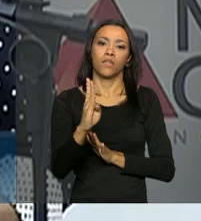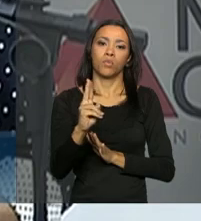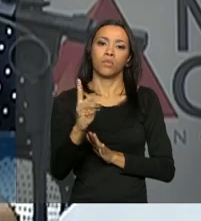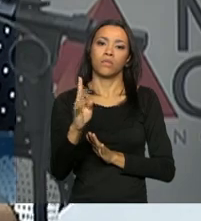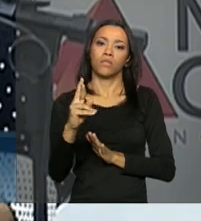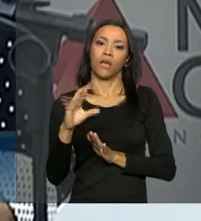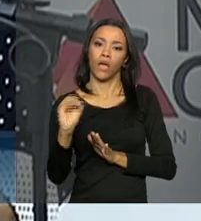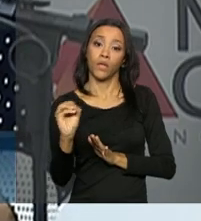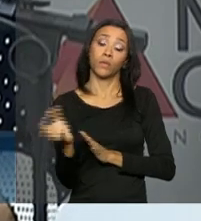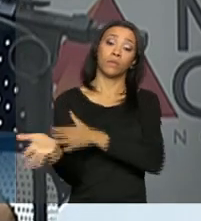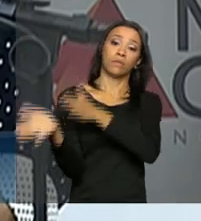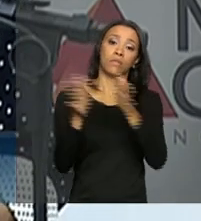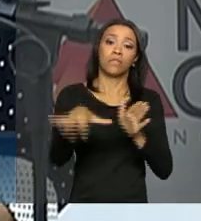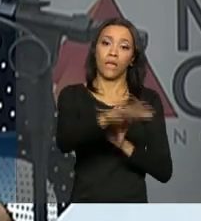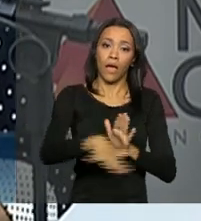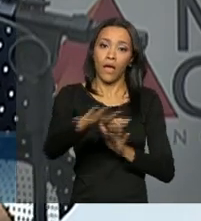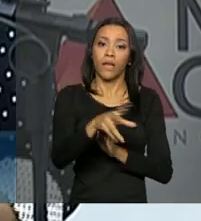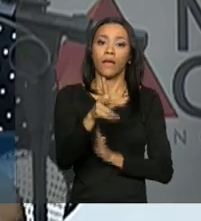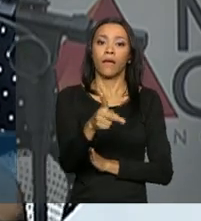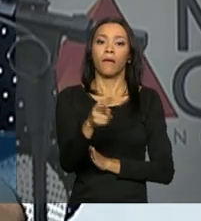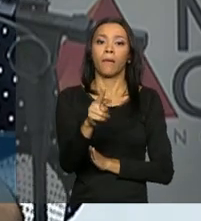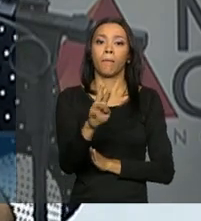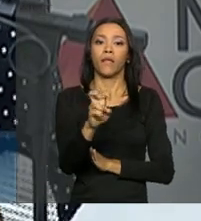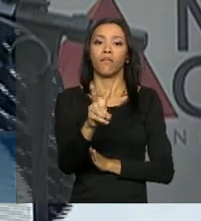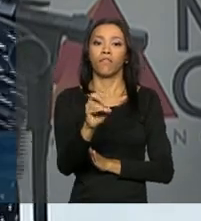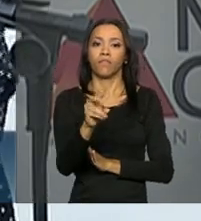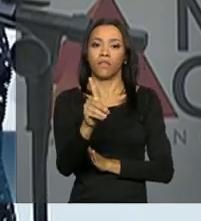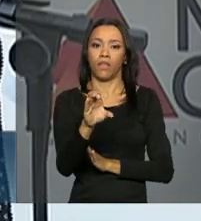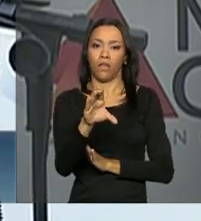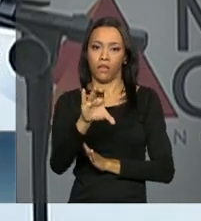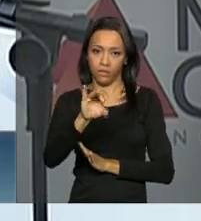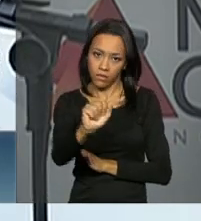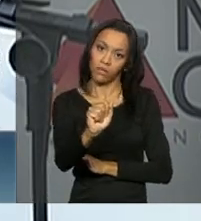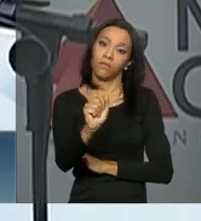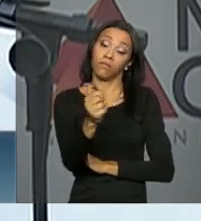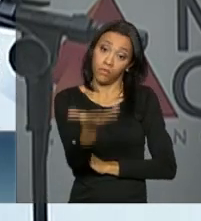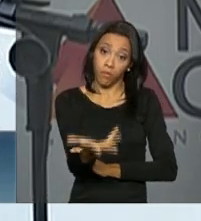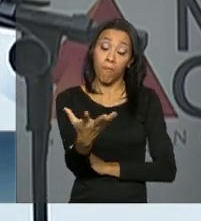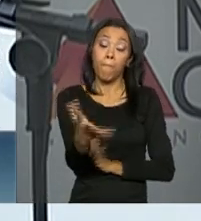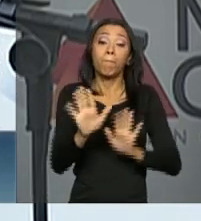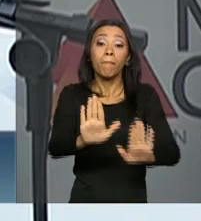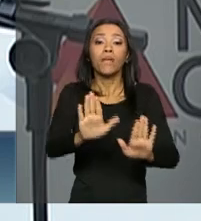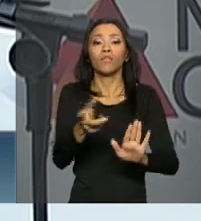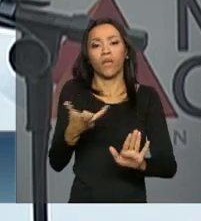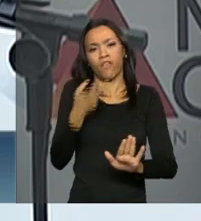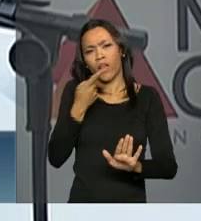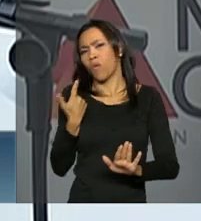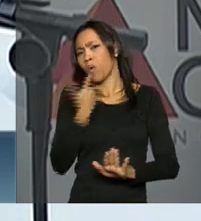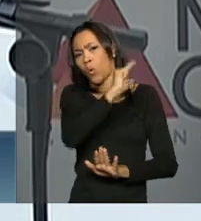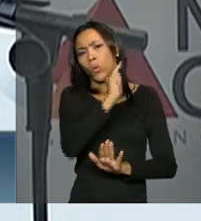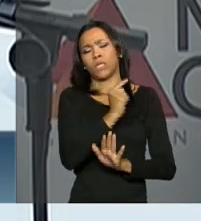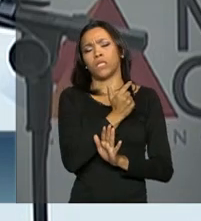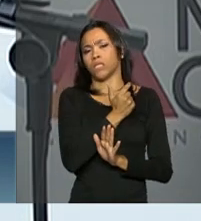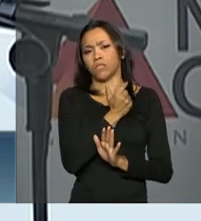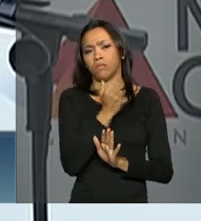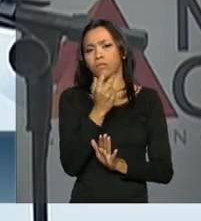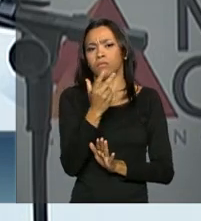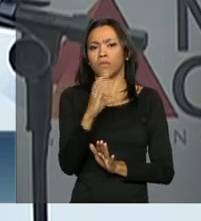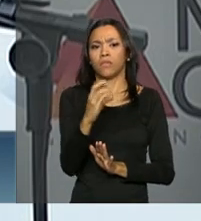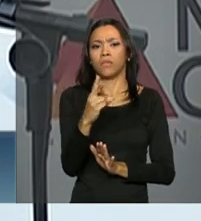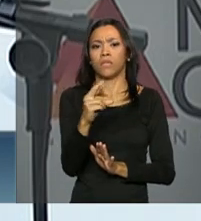também da previdência e da melhoria do ambiente de negócios para o Brasil. Mas eu quero falar do combate a uma outra crise, que é uma